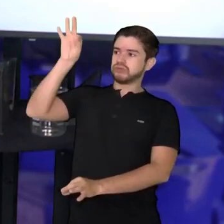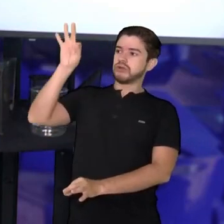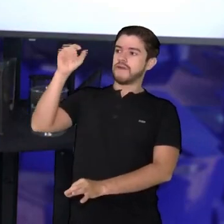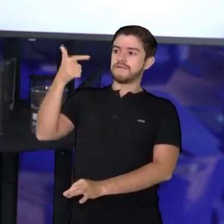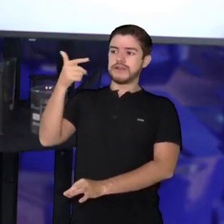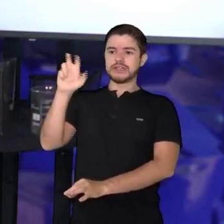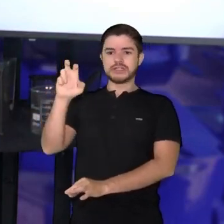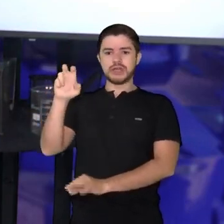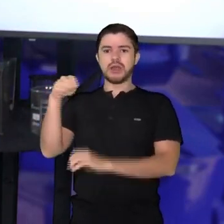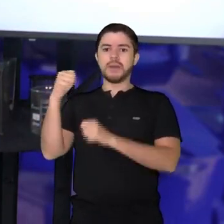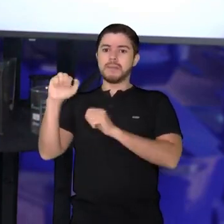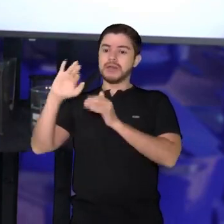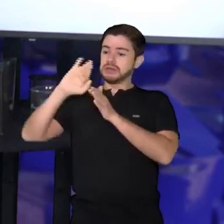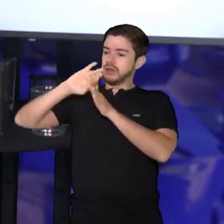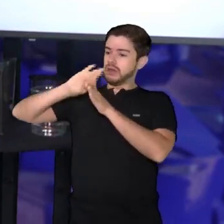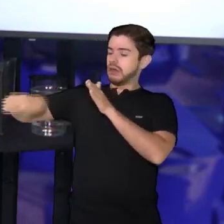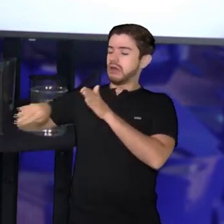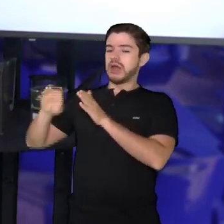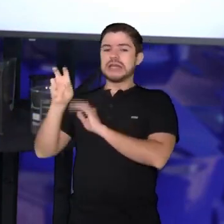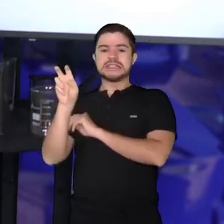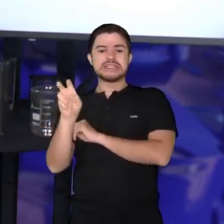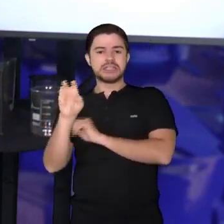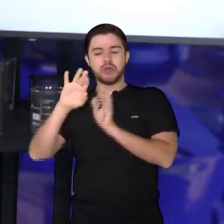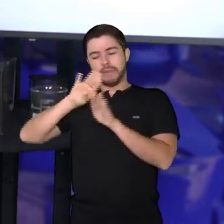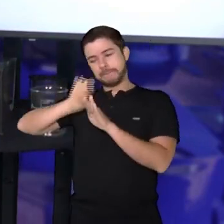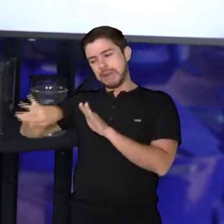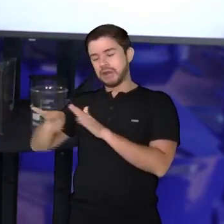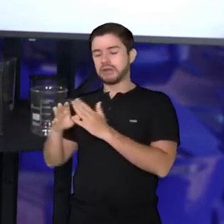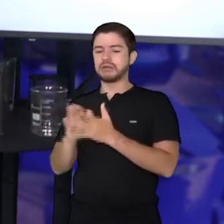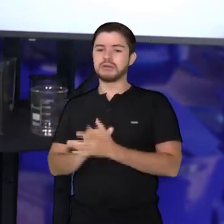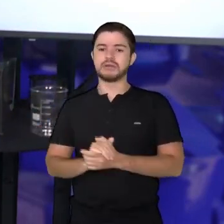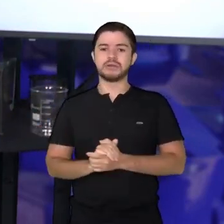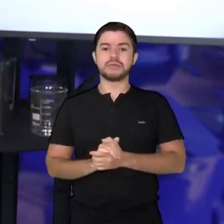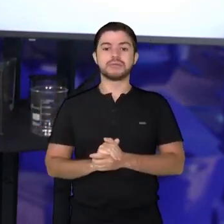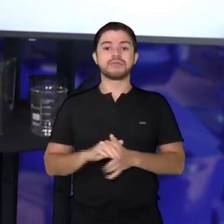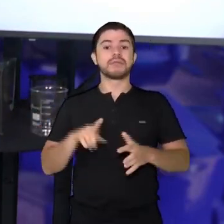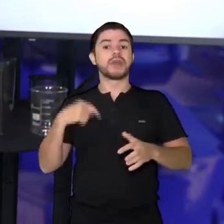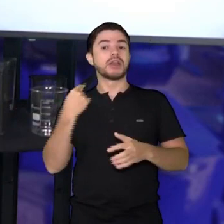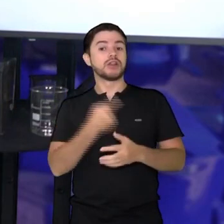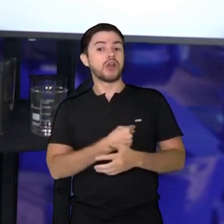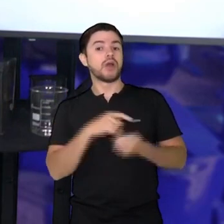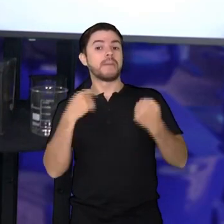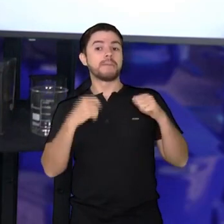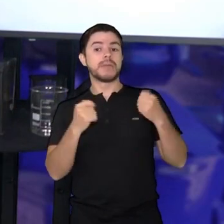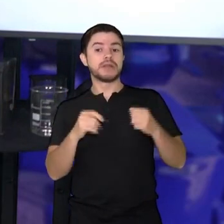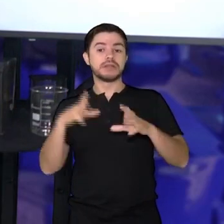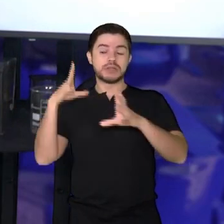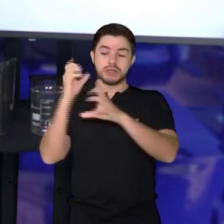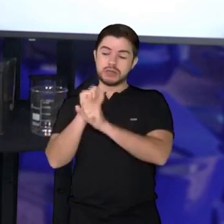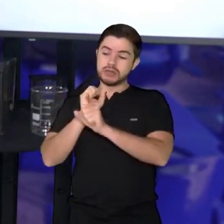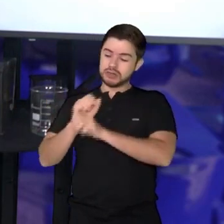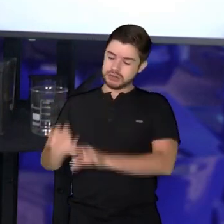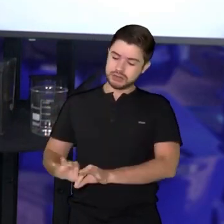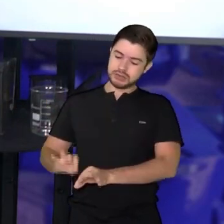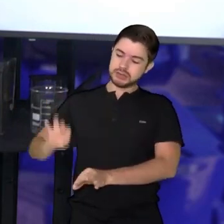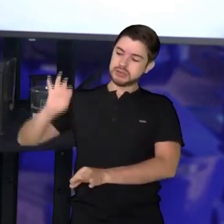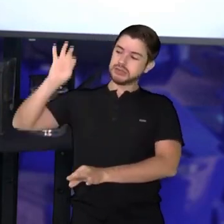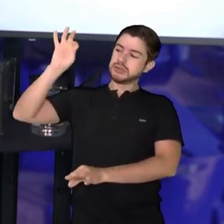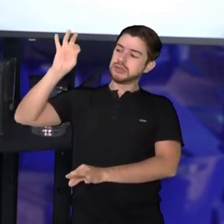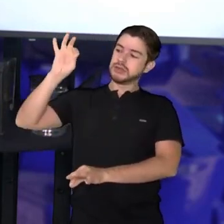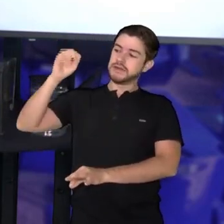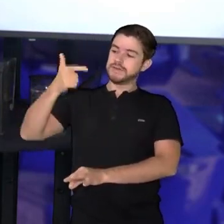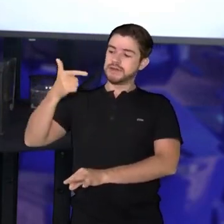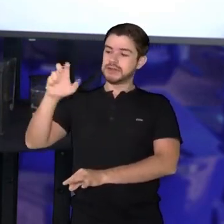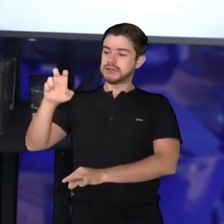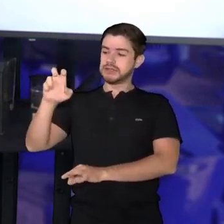que dar essa diferença, né? Esse desconto. Então, pegamos a altura total, que é 25, e